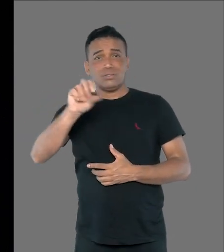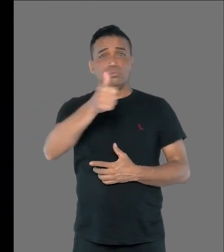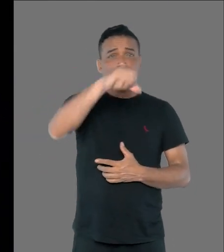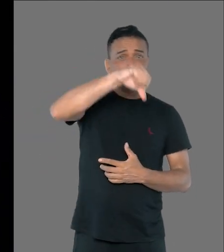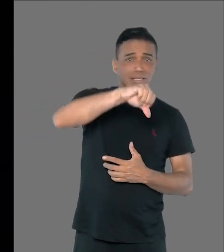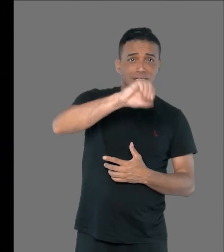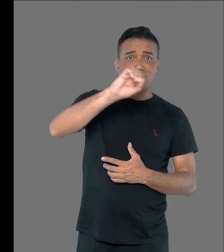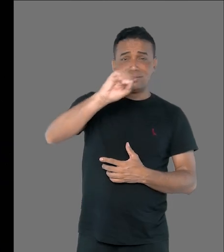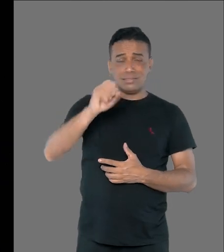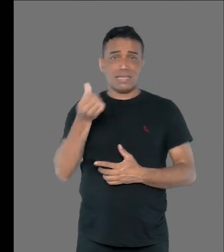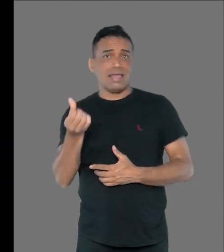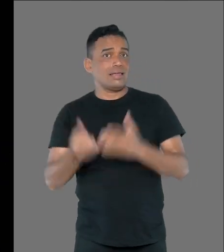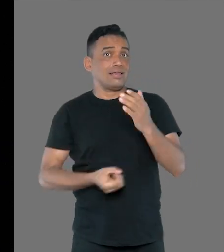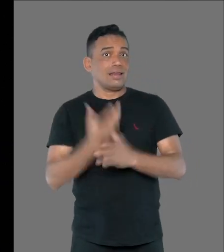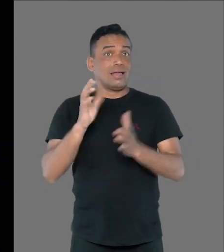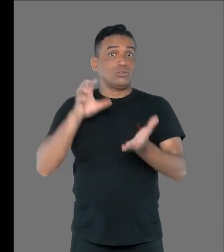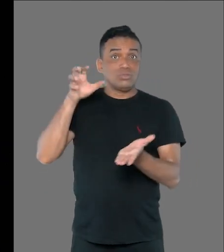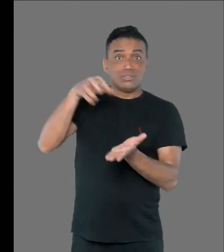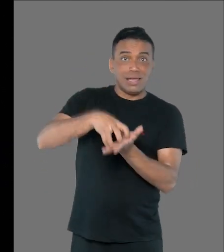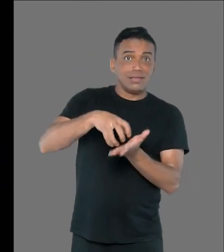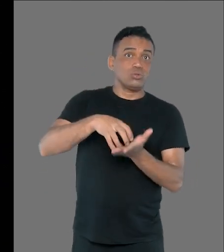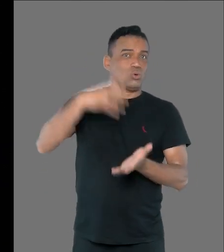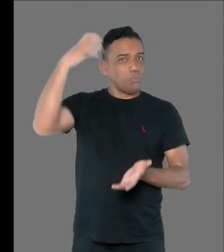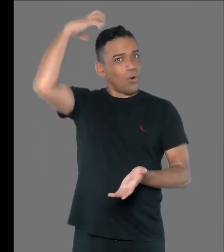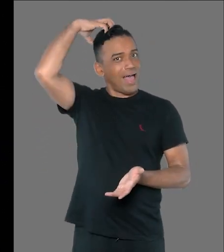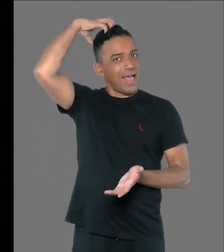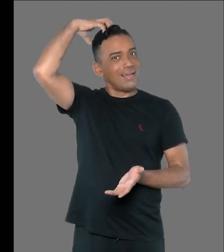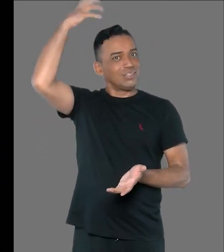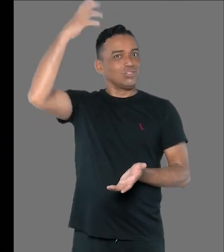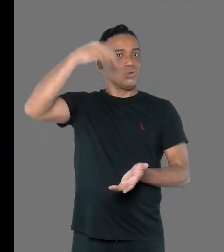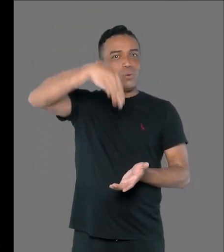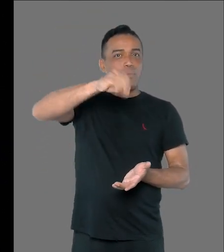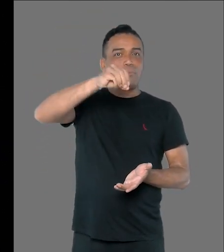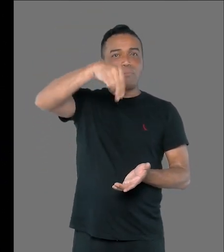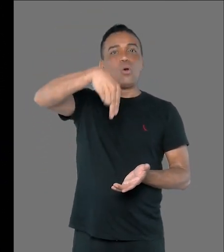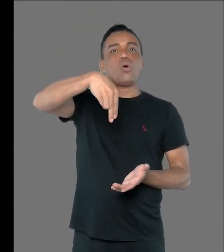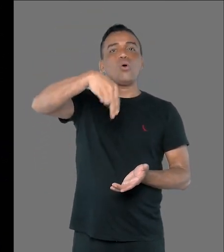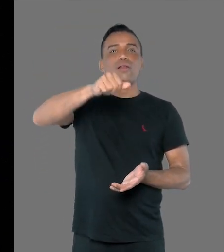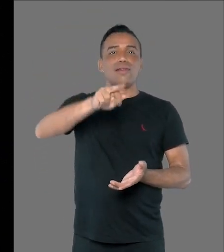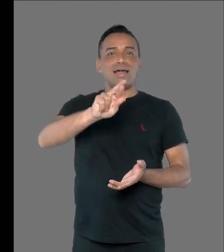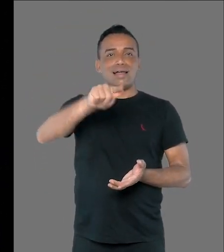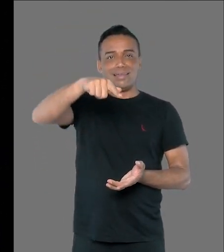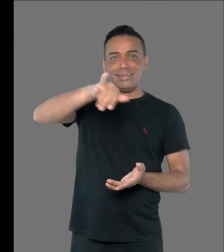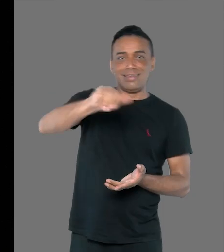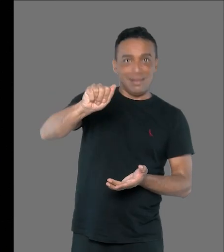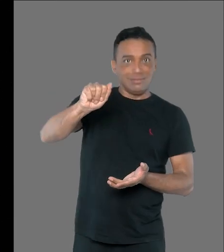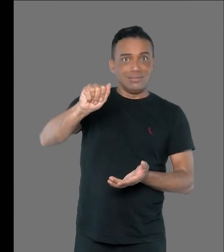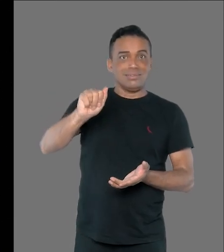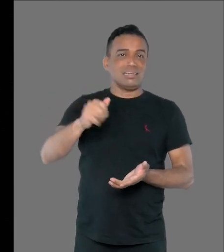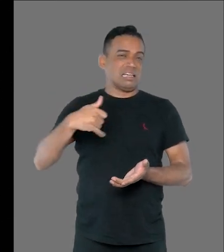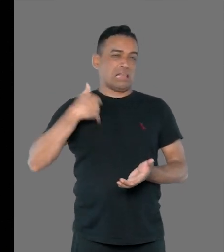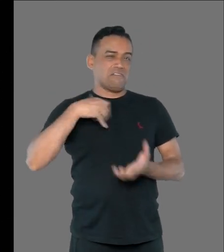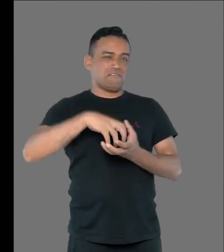de São Paulo e do Rio de Janeiro, eles começam, os monarquistas, sobretudo os velhos monarquistas,